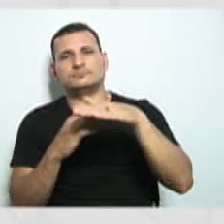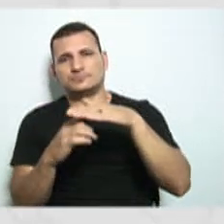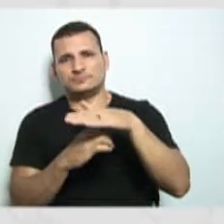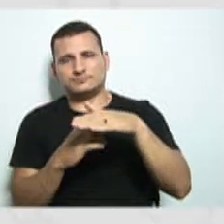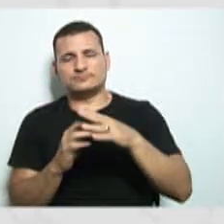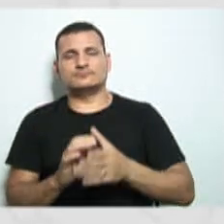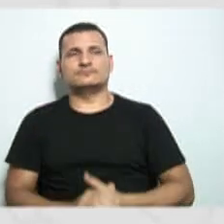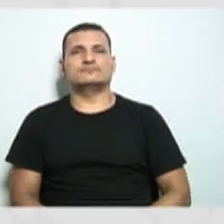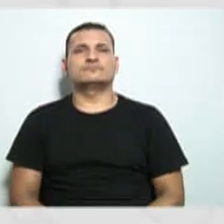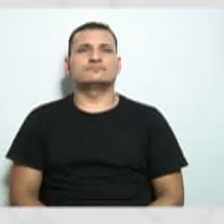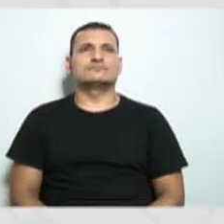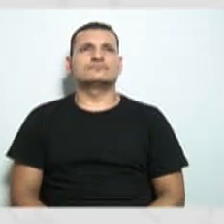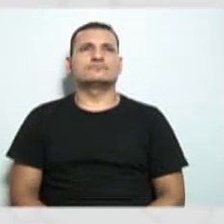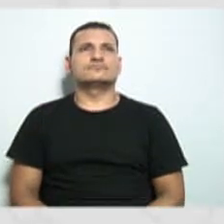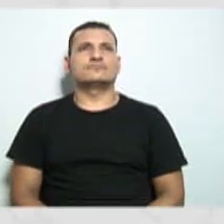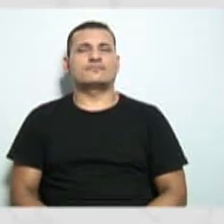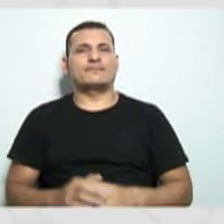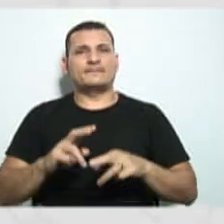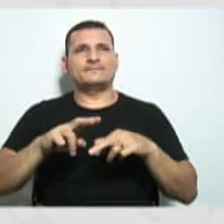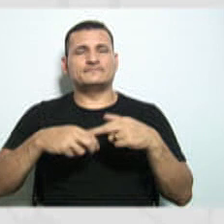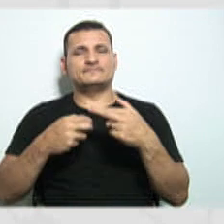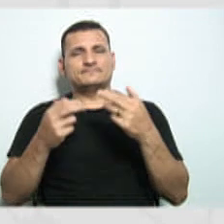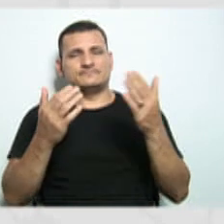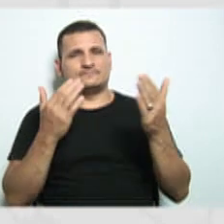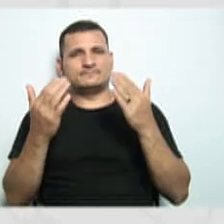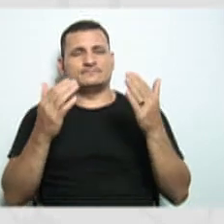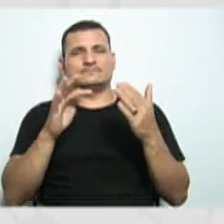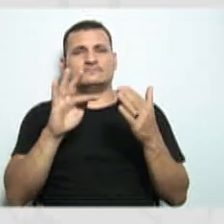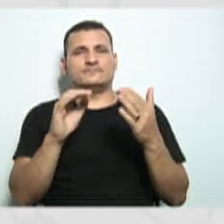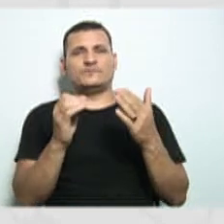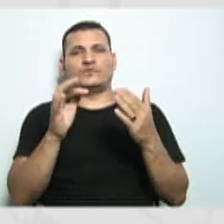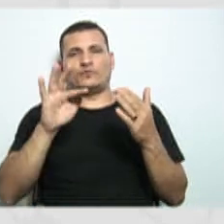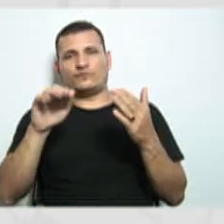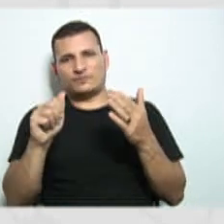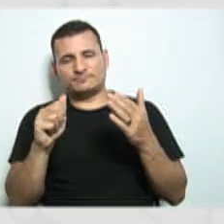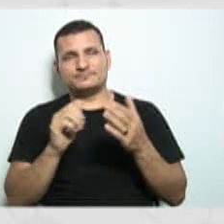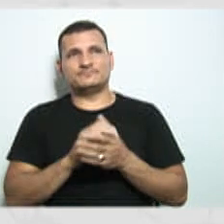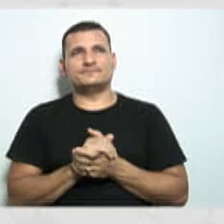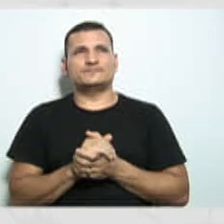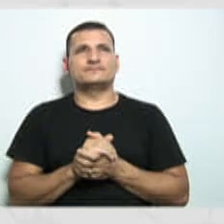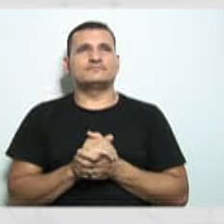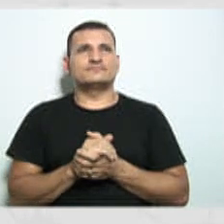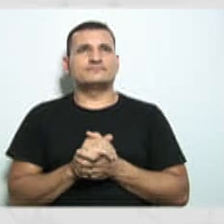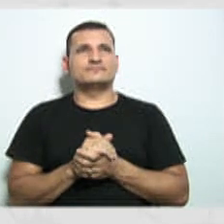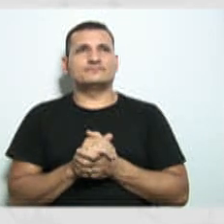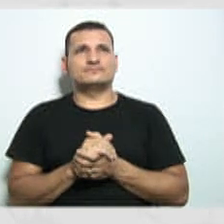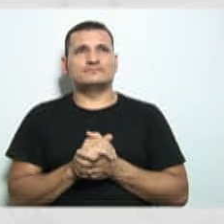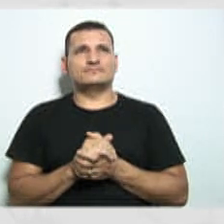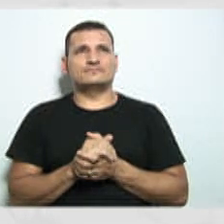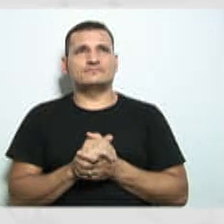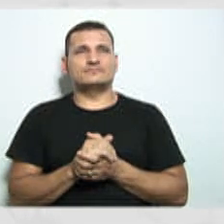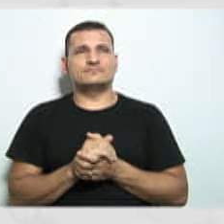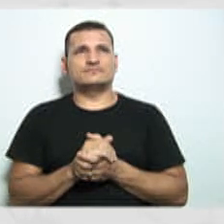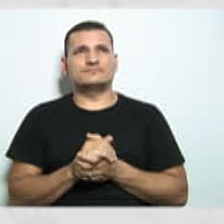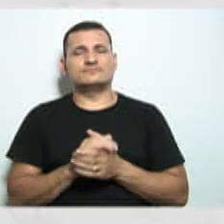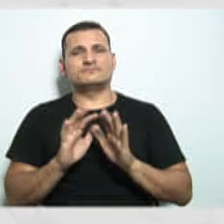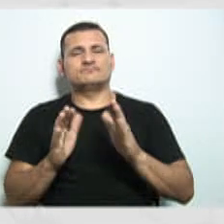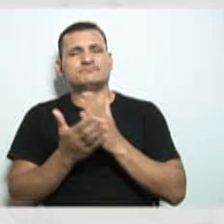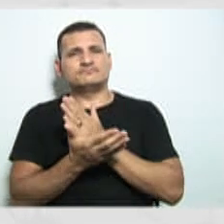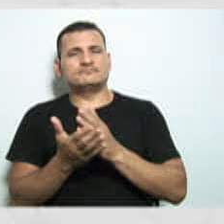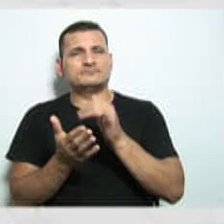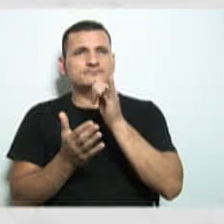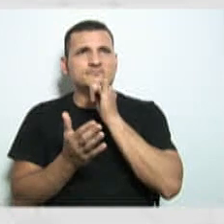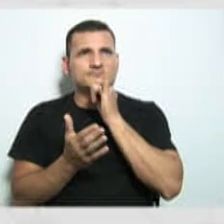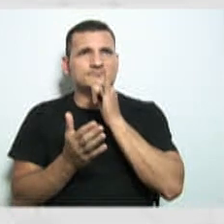base na sua produção. Por isso que a análise fofa existe. Tá entendido? Vamos lá aqui, ó. Então eu trouxe alguns exemplos da